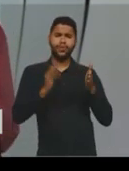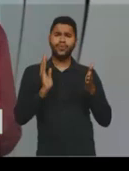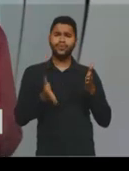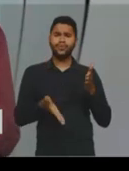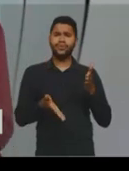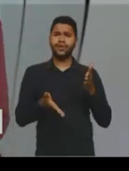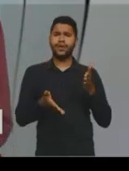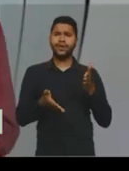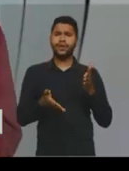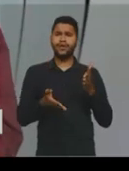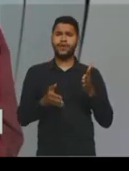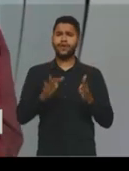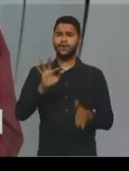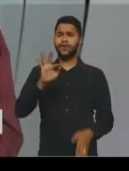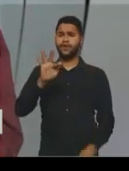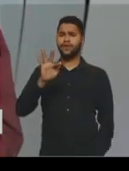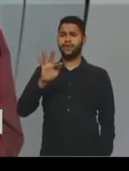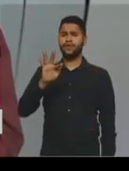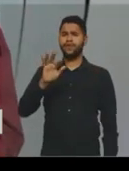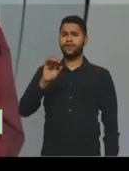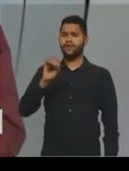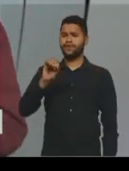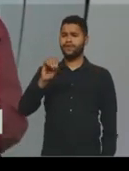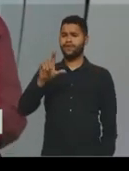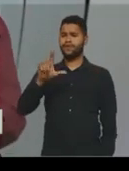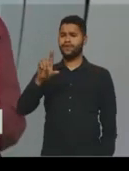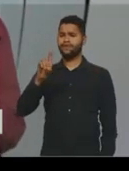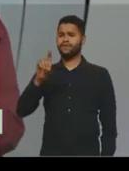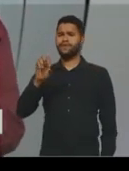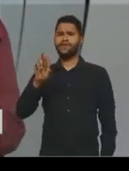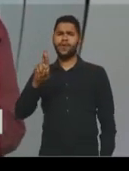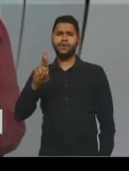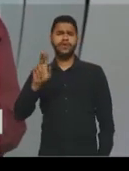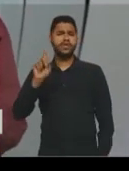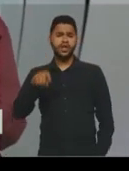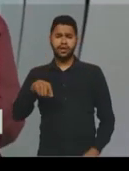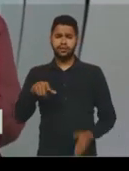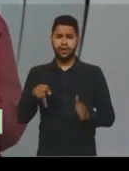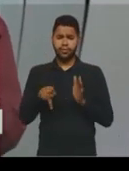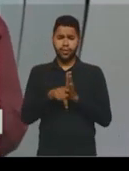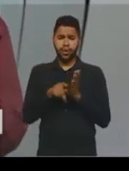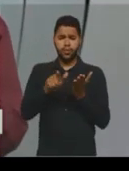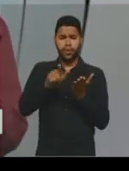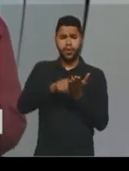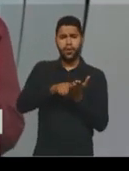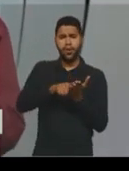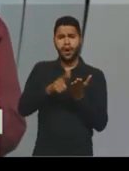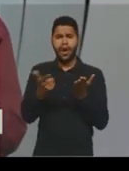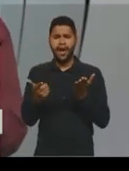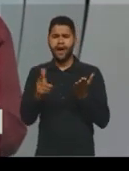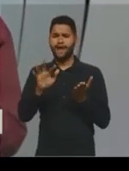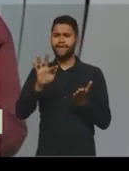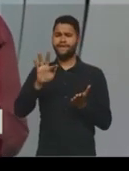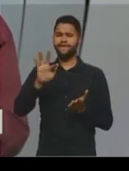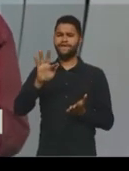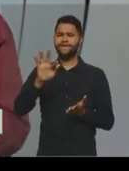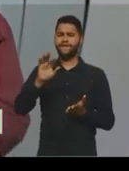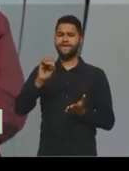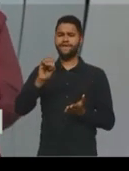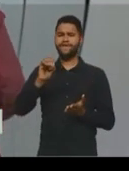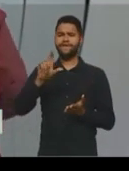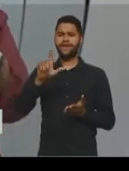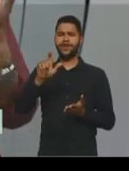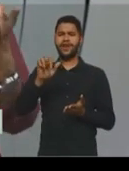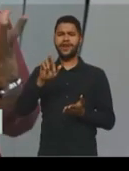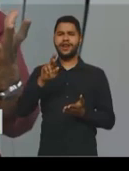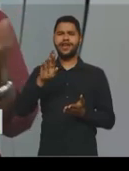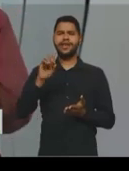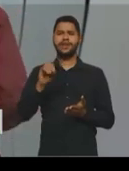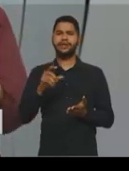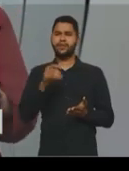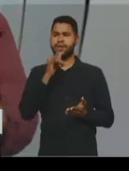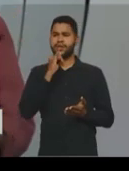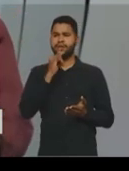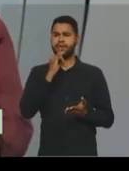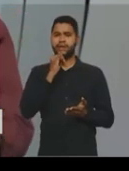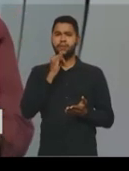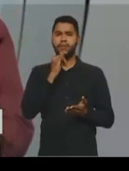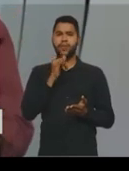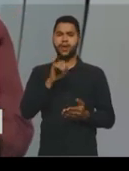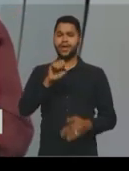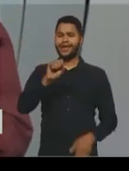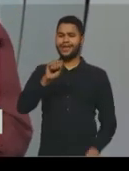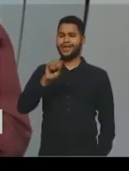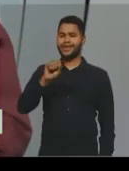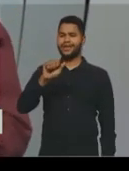palavra folder, você tem a palavra folheto. A que eu acho horrível é a tal startar. Ele vai startar um novo curso,